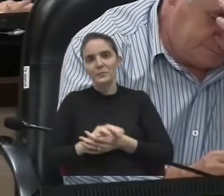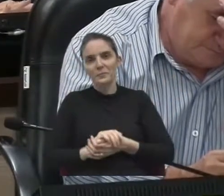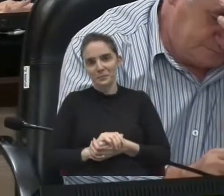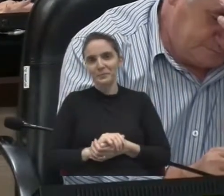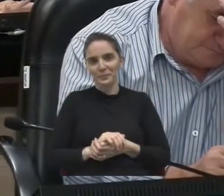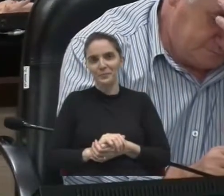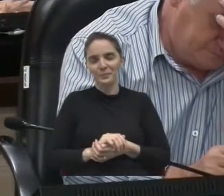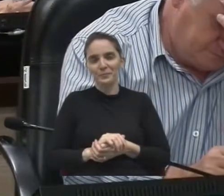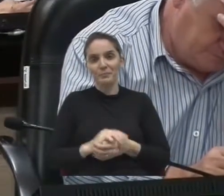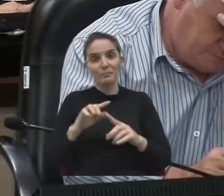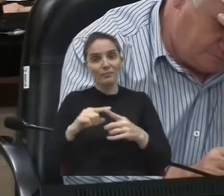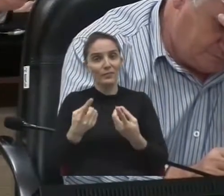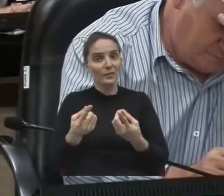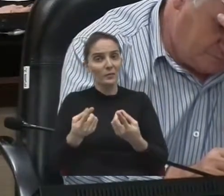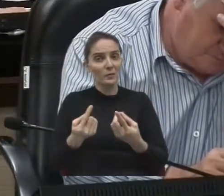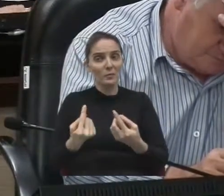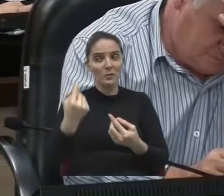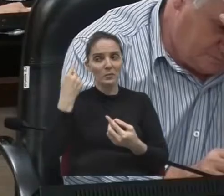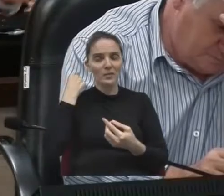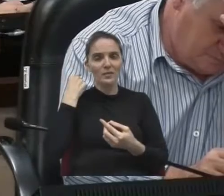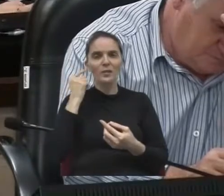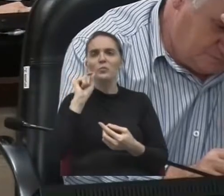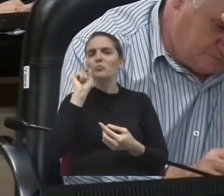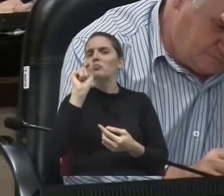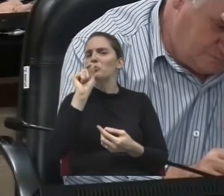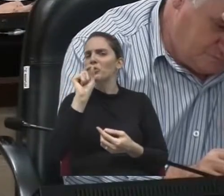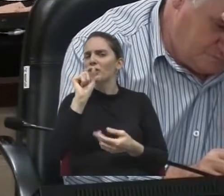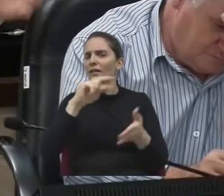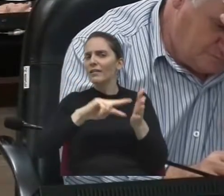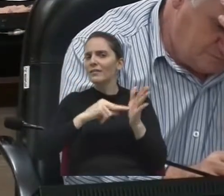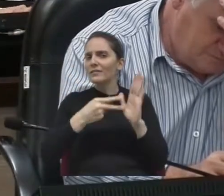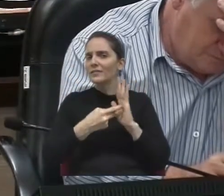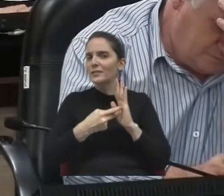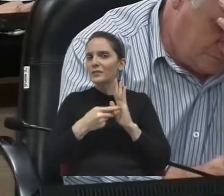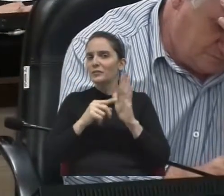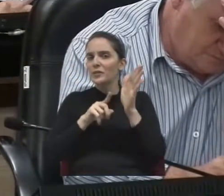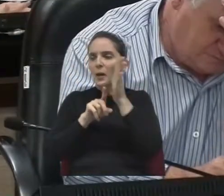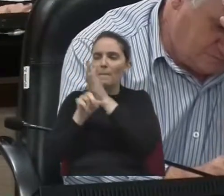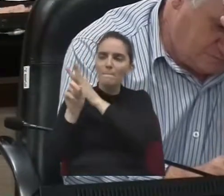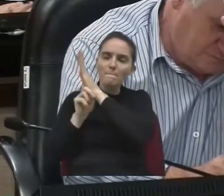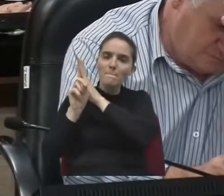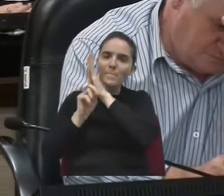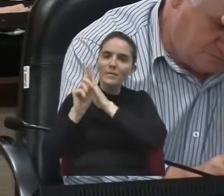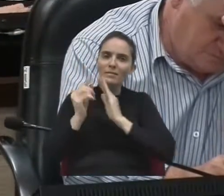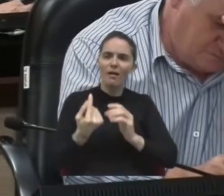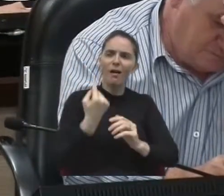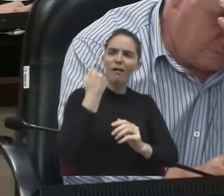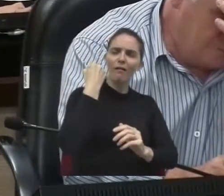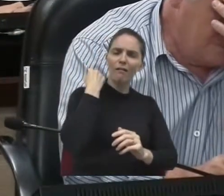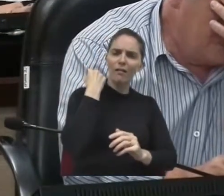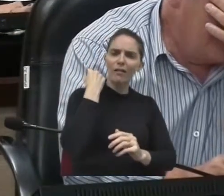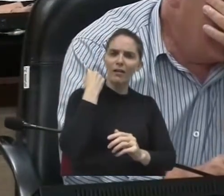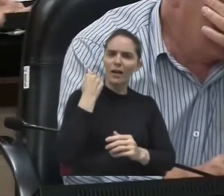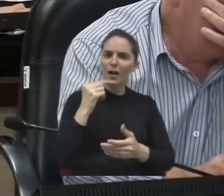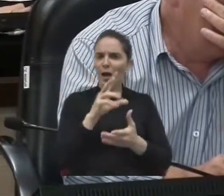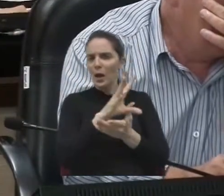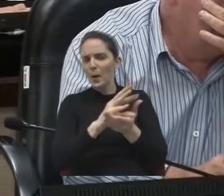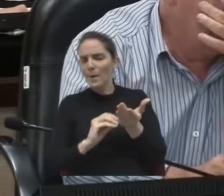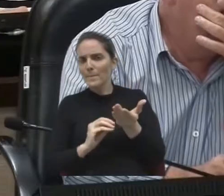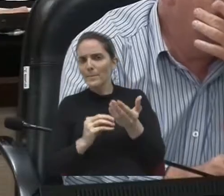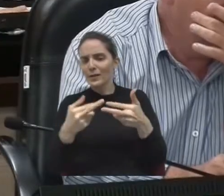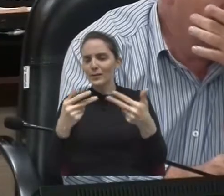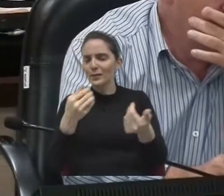Mas o passado serve para que nós possamos pesquisá-lo, extrair algo de bom que passou. E é o que vocês